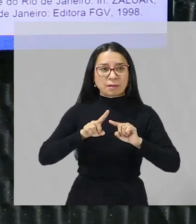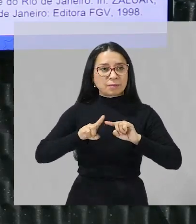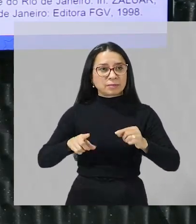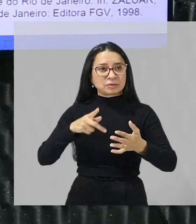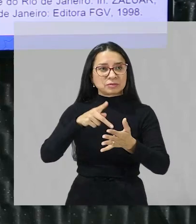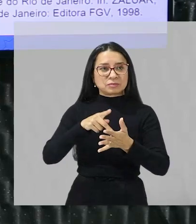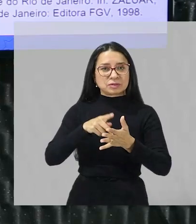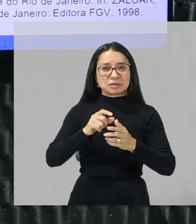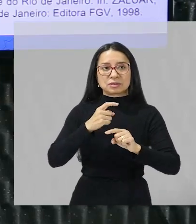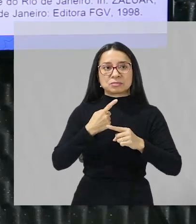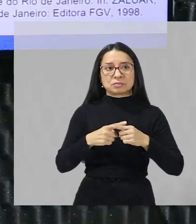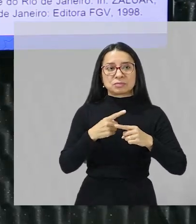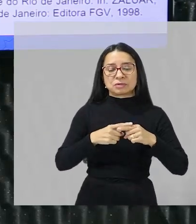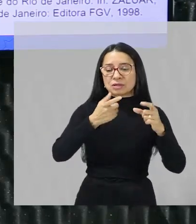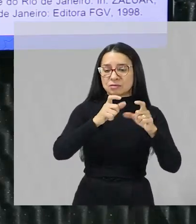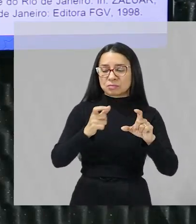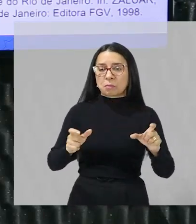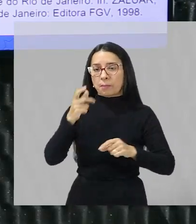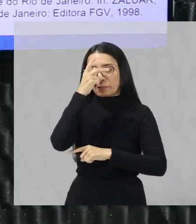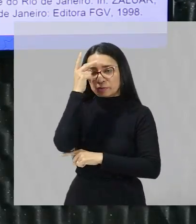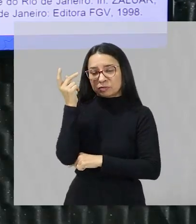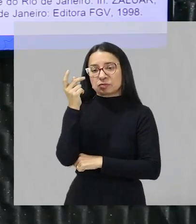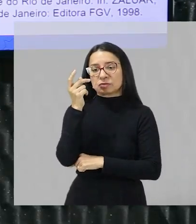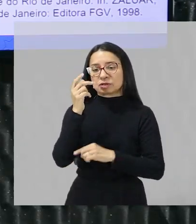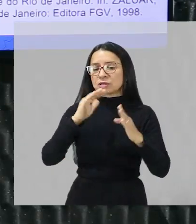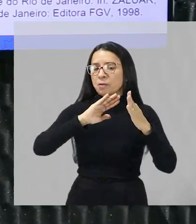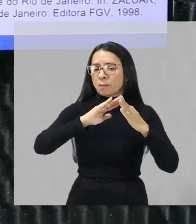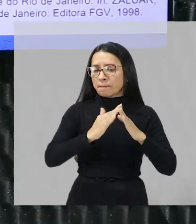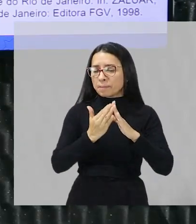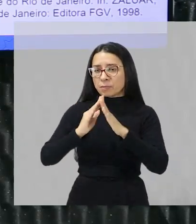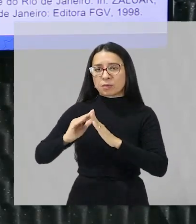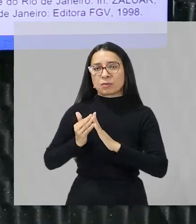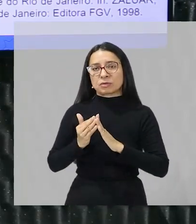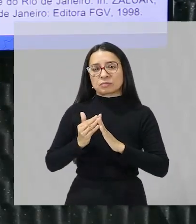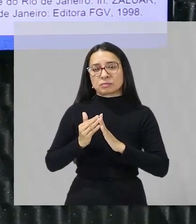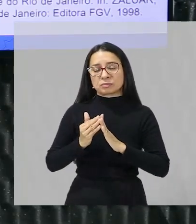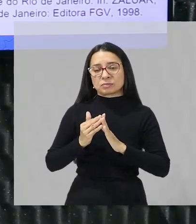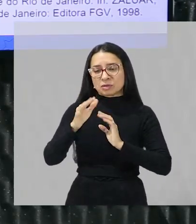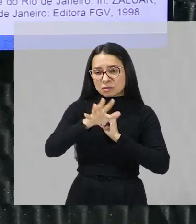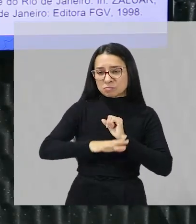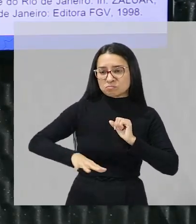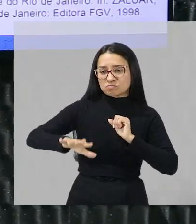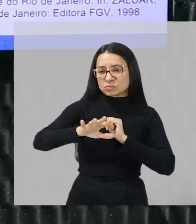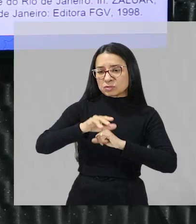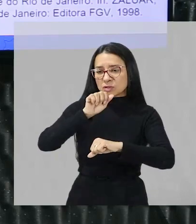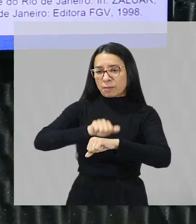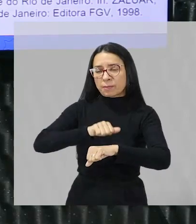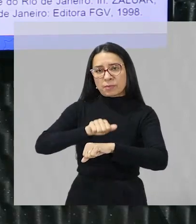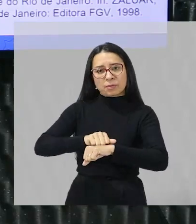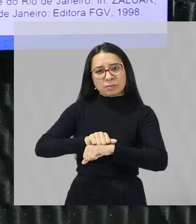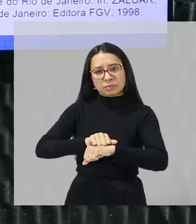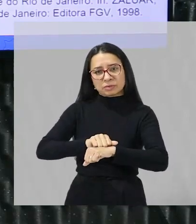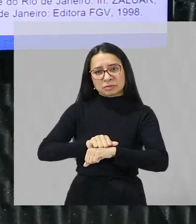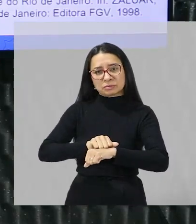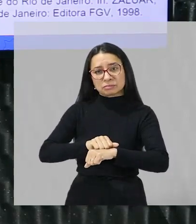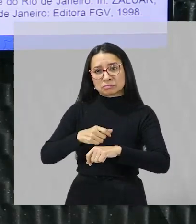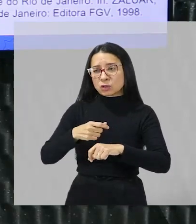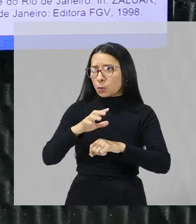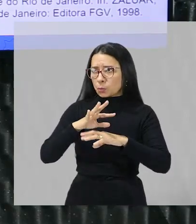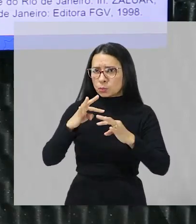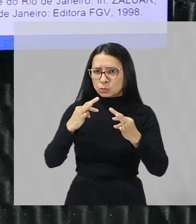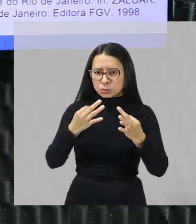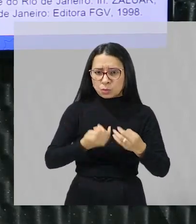grande parte das pessoas que moram na periferia, nas áreas mais pobres, nas favelas, não necessariamente tem uma vida de crime ou